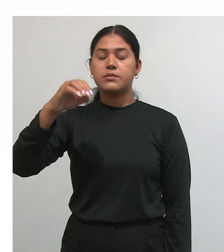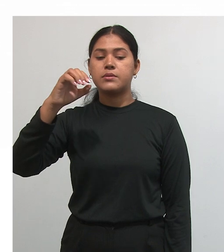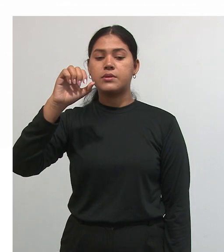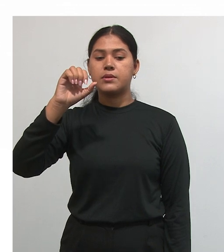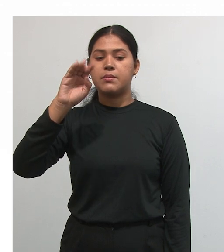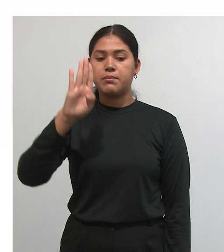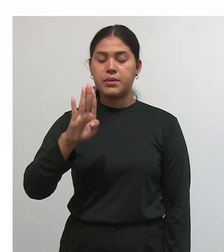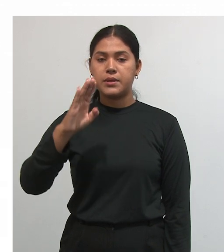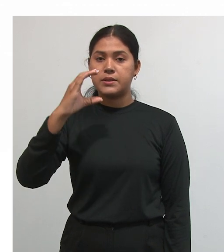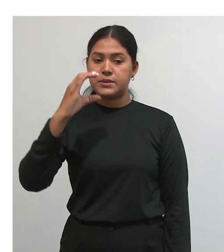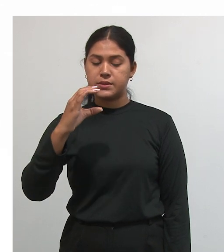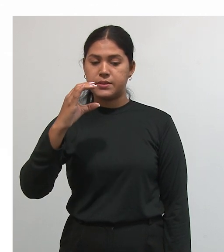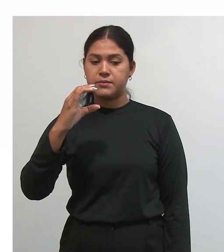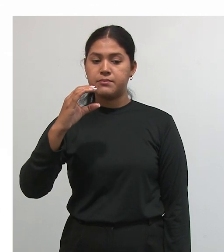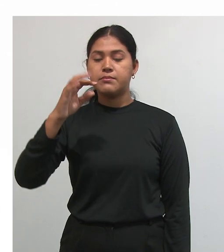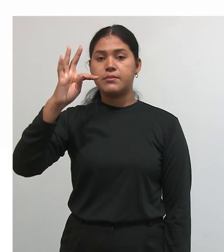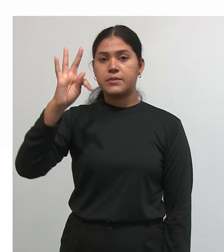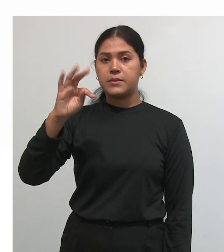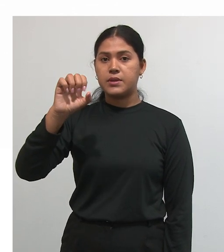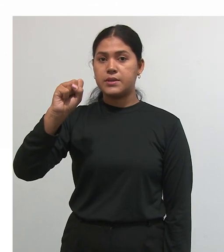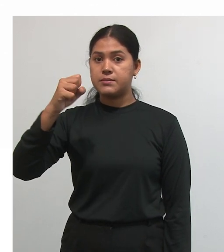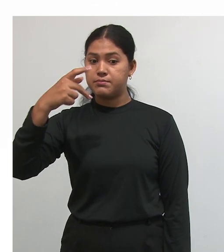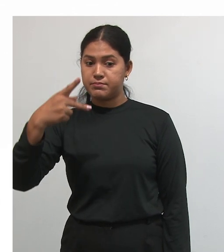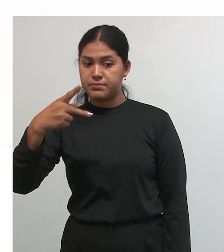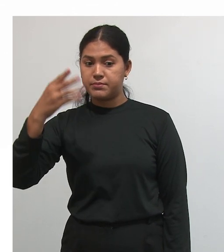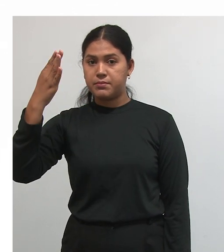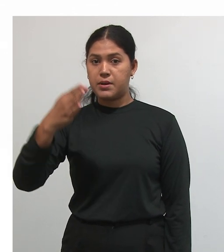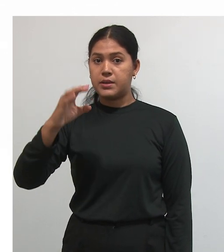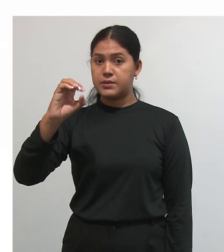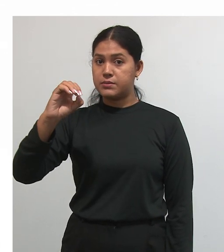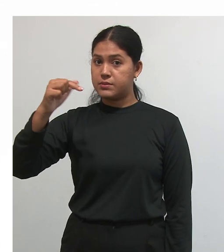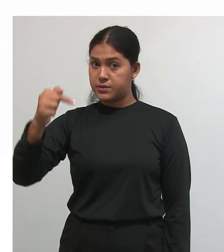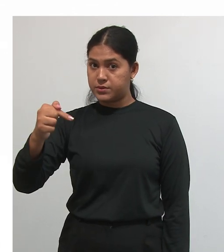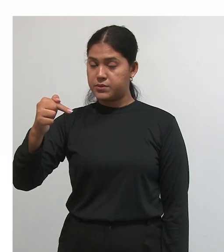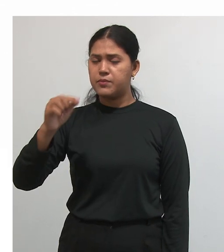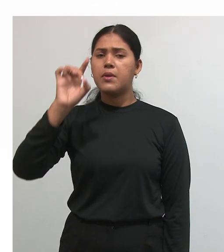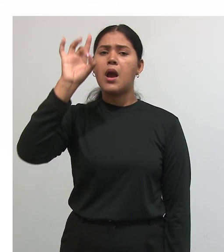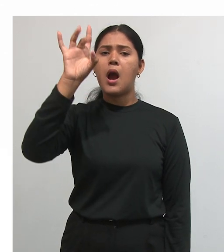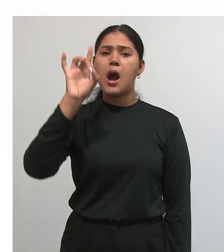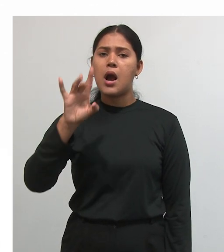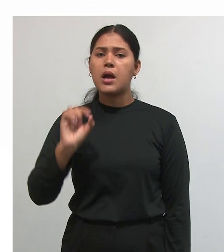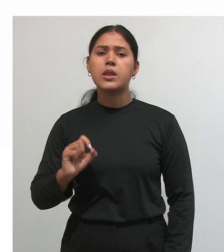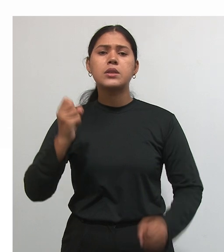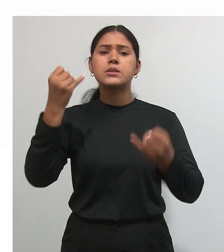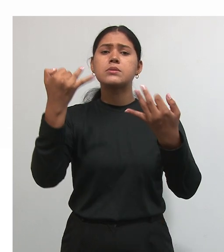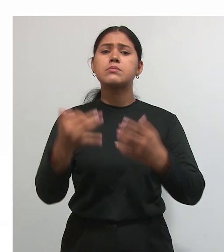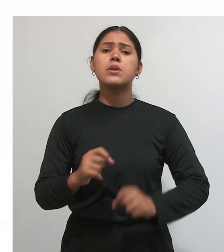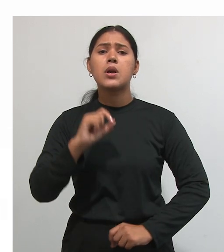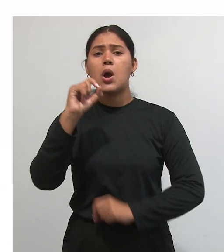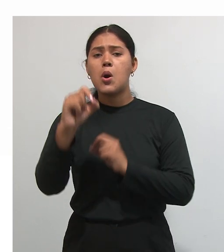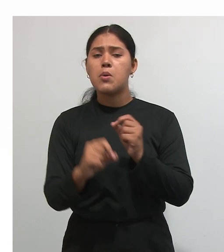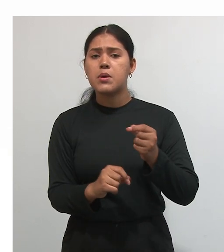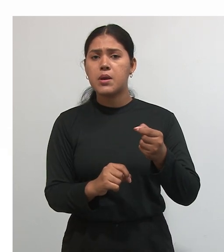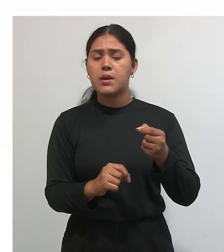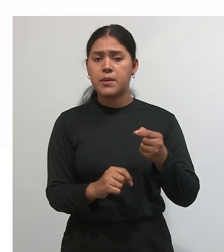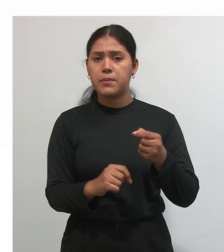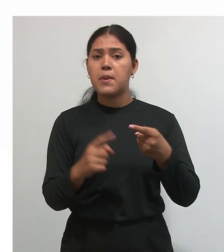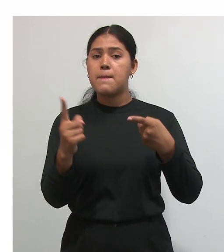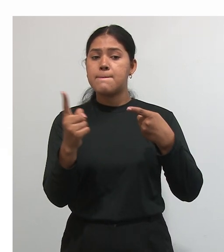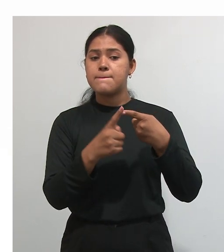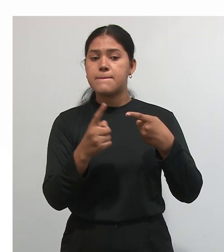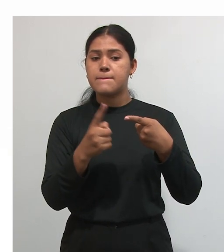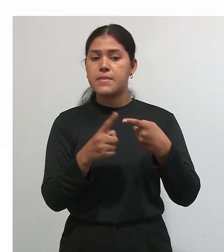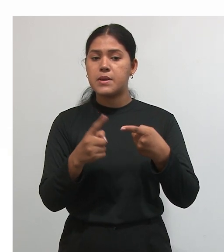SP 07. Vamos ver o que cada um deles aborda. A norma aqui de execução, né, a SECONT aqui